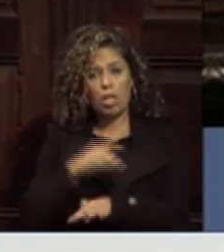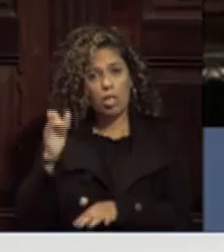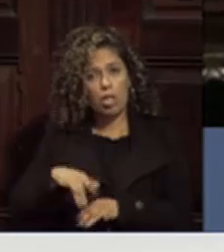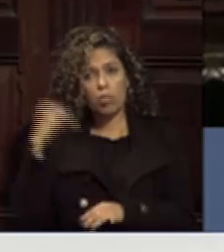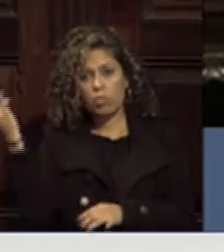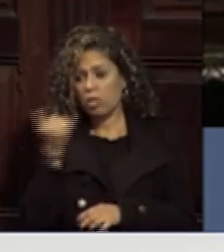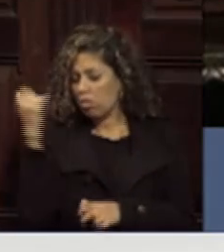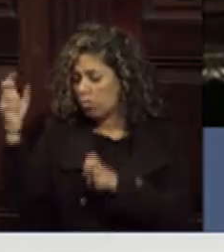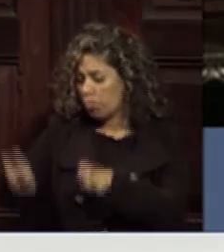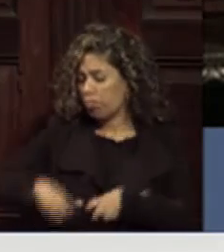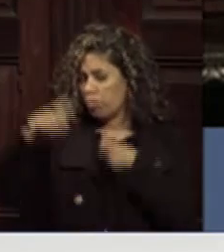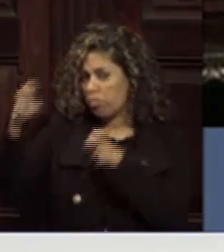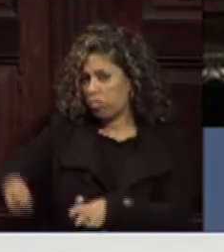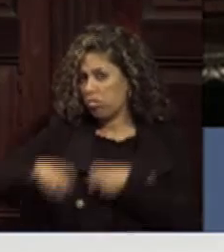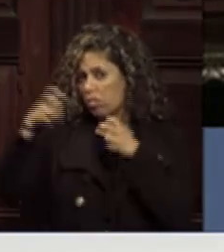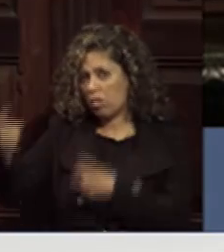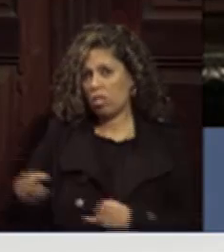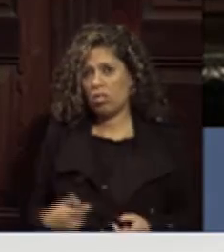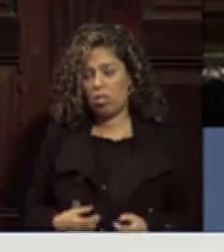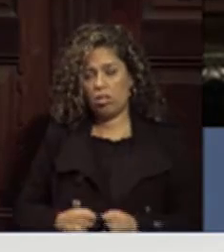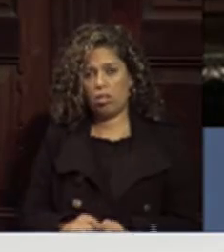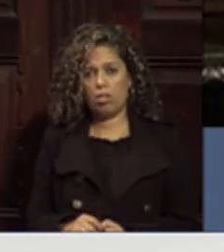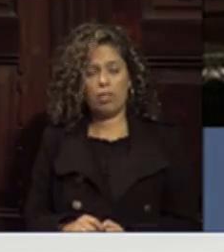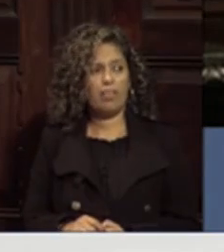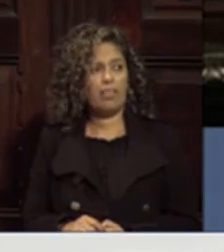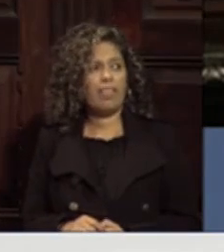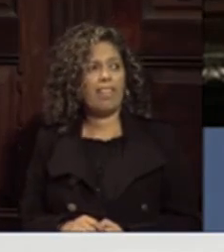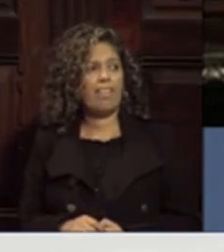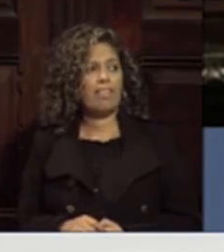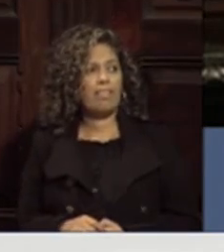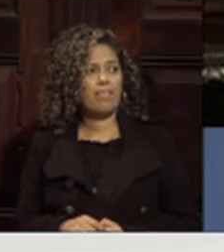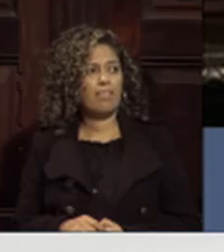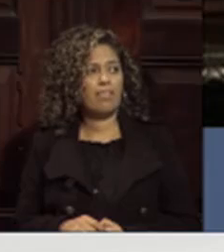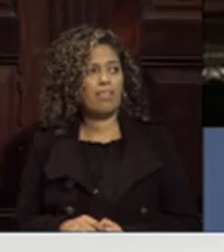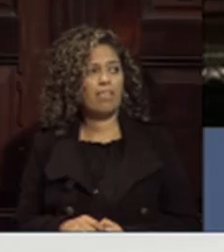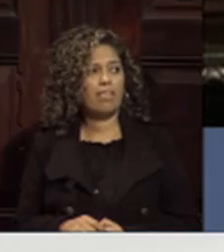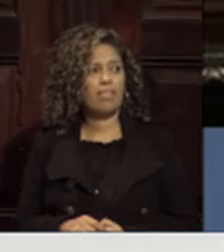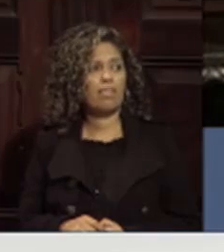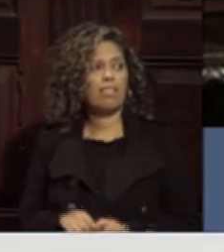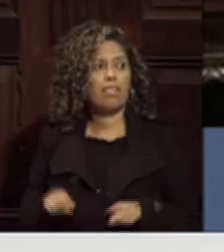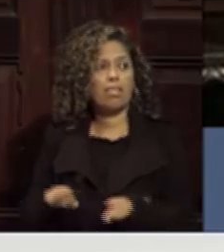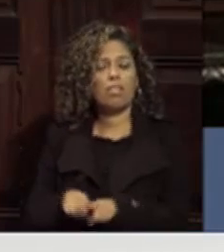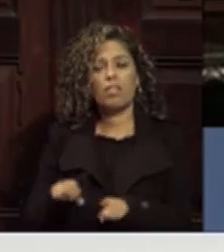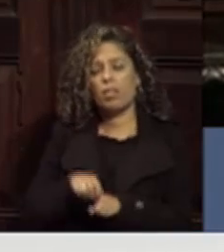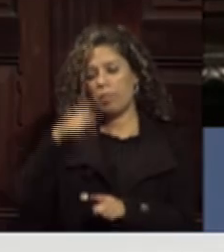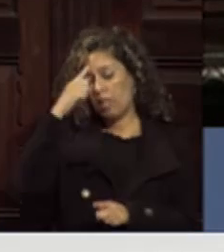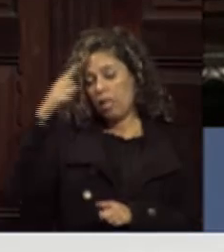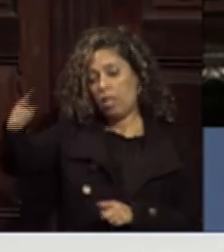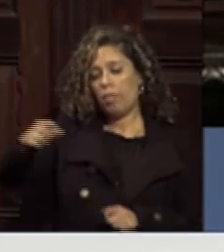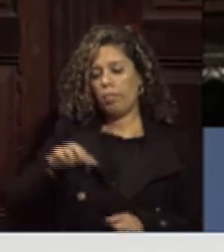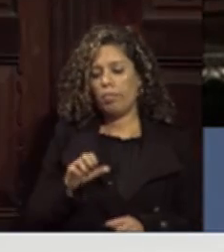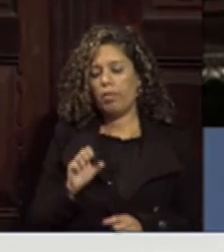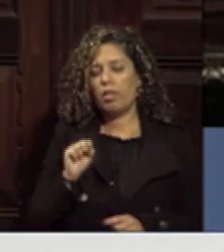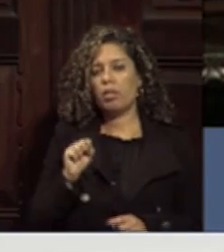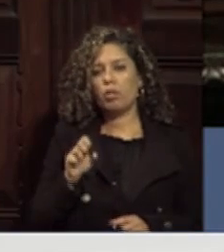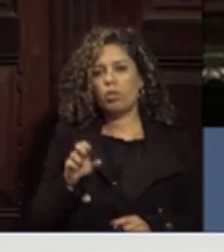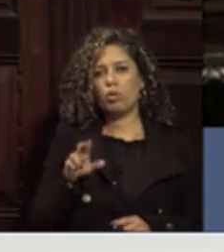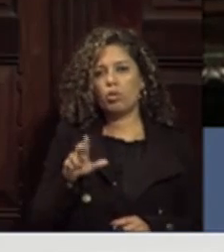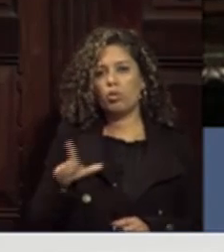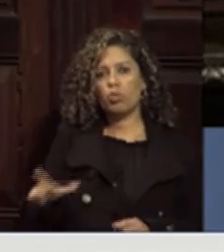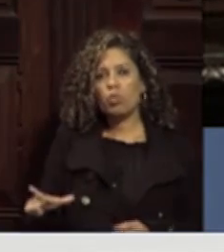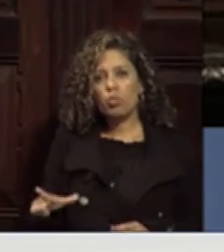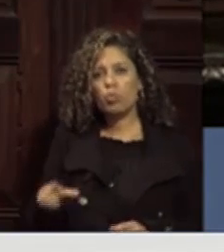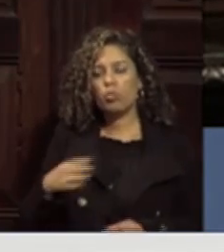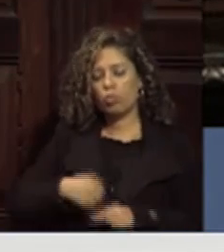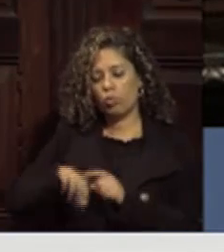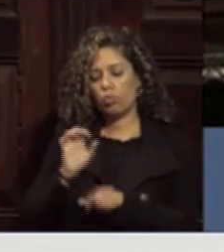Partido Alferes, na produção do tomate. É lembrarmos da agropecuária no sul do estado do Rio de Janeiro e nas